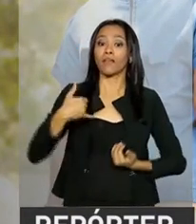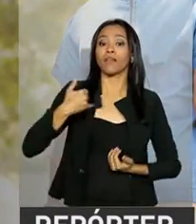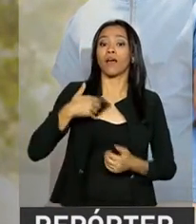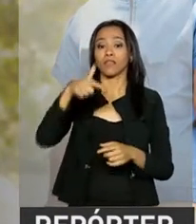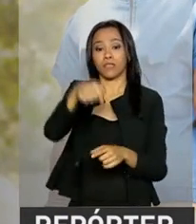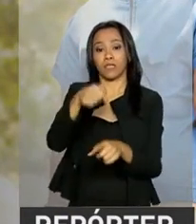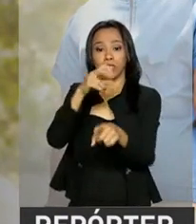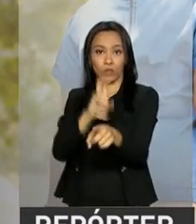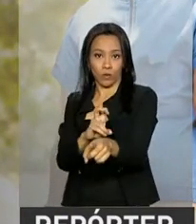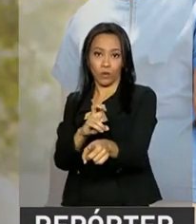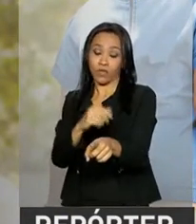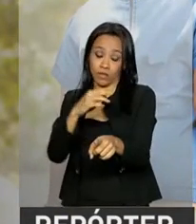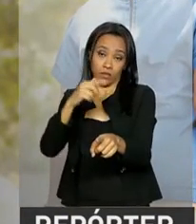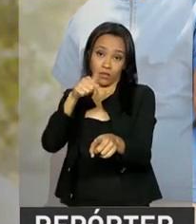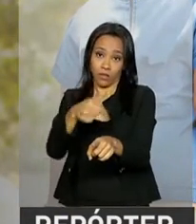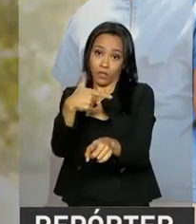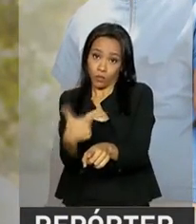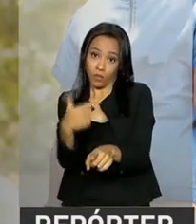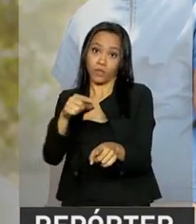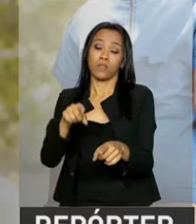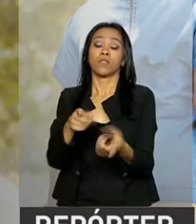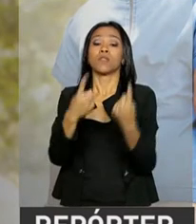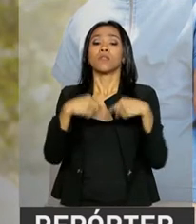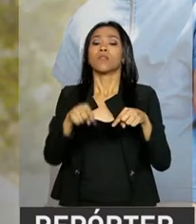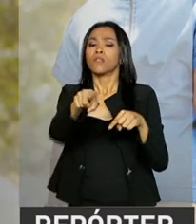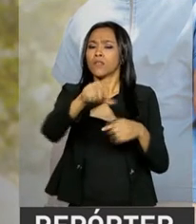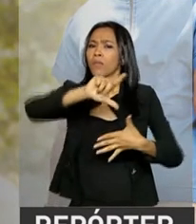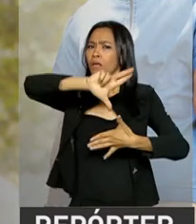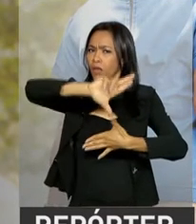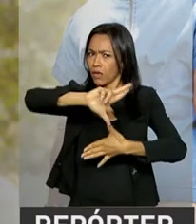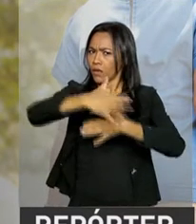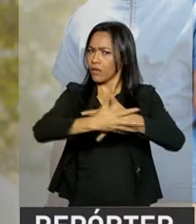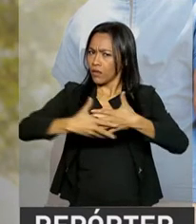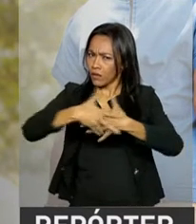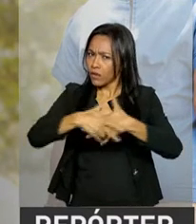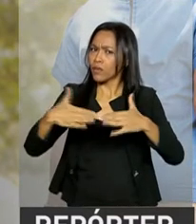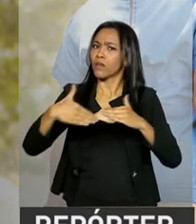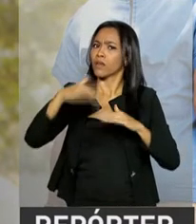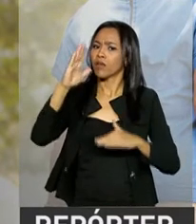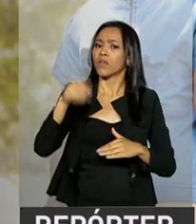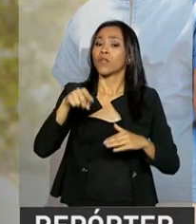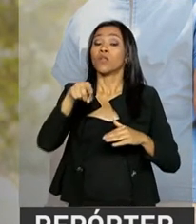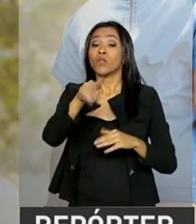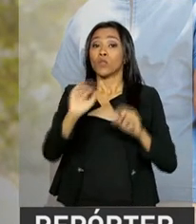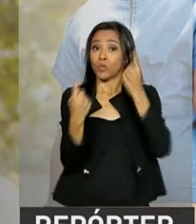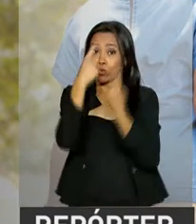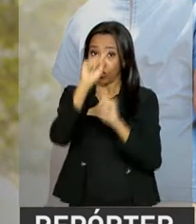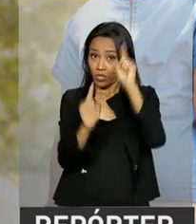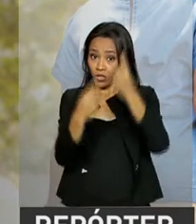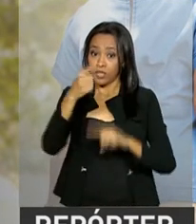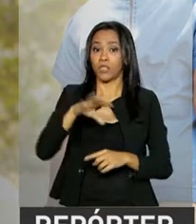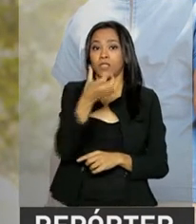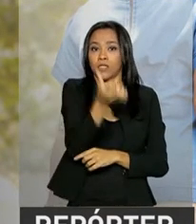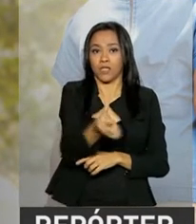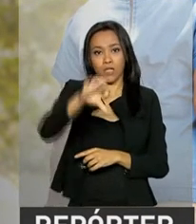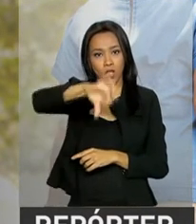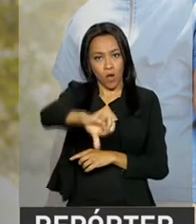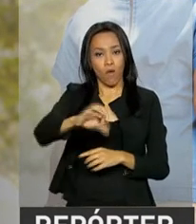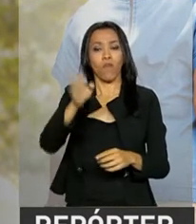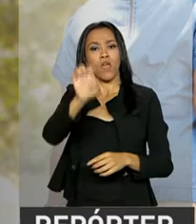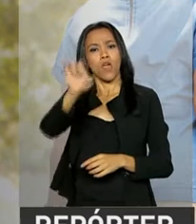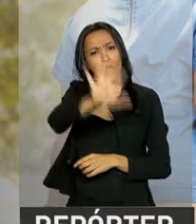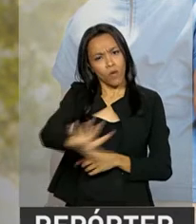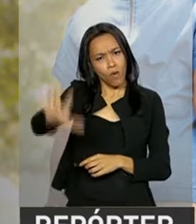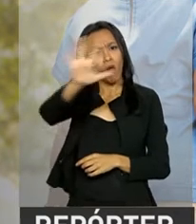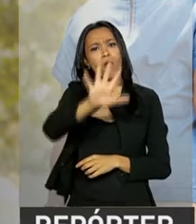72 anos. Na América do Sul, os números também costumam ser mais altos. No Chile, é de 69. Na Europa, a